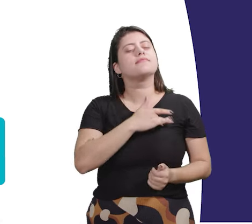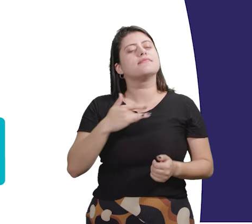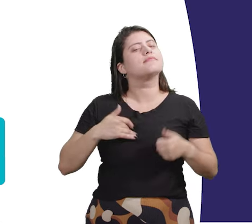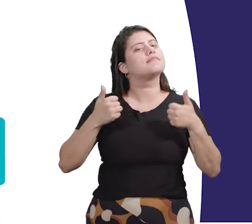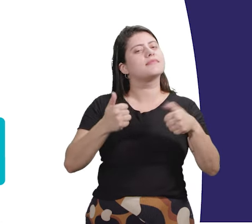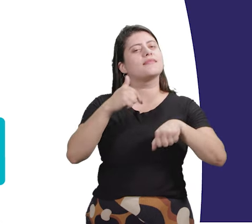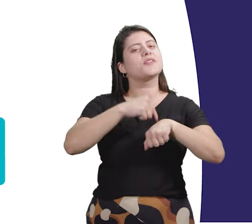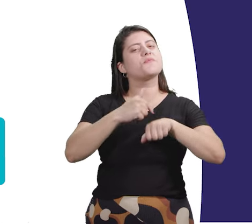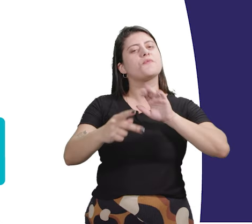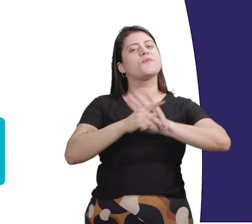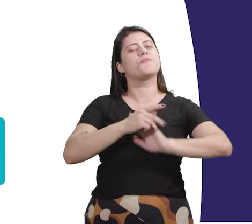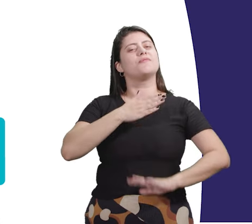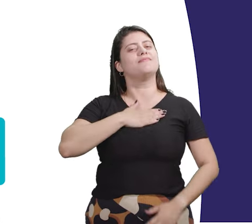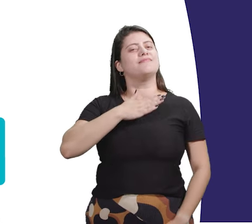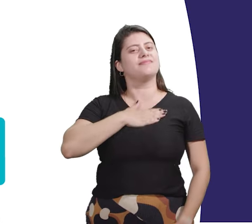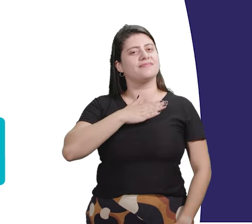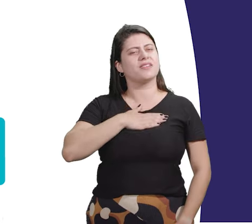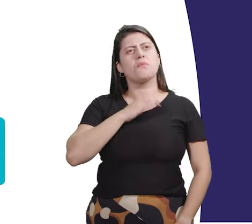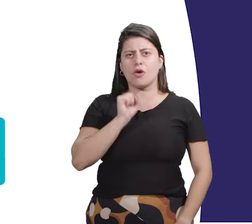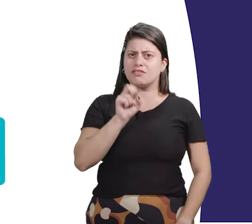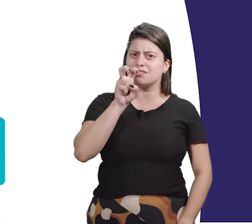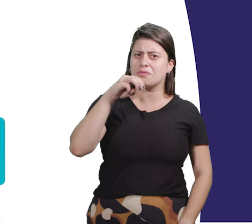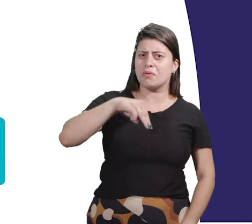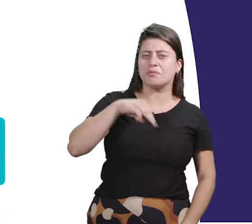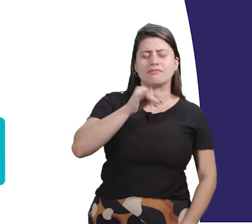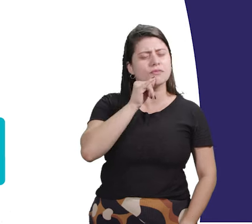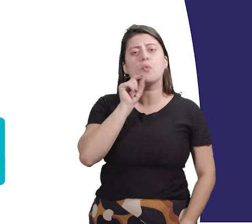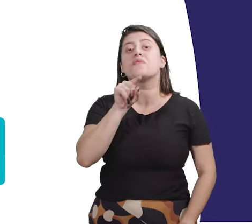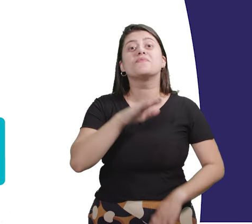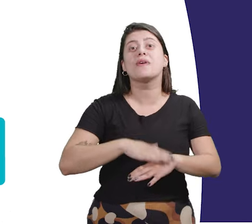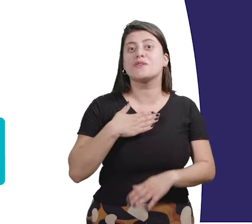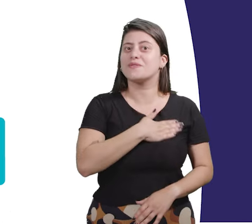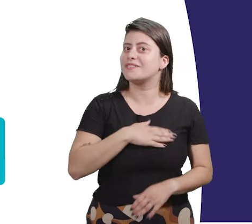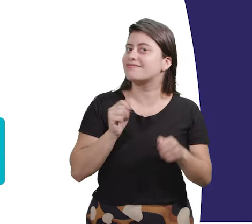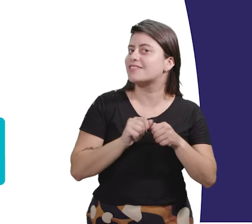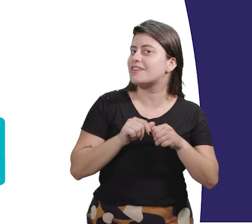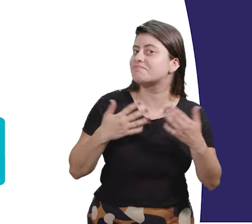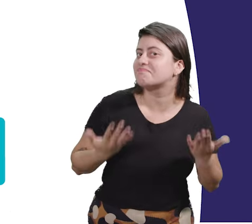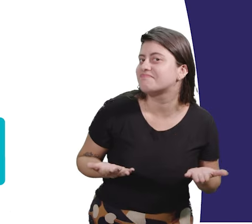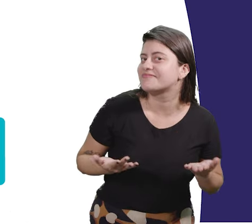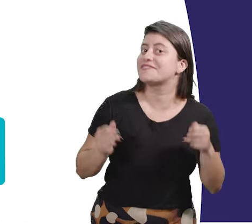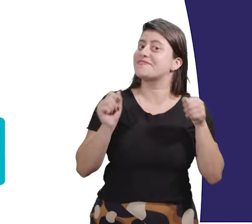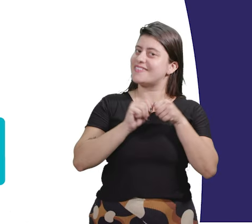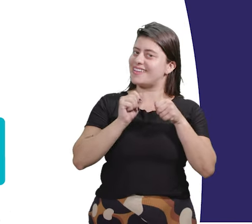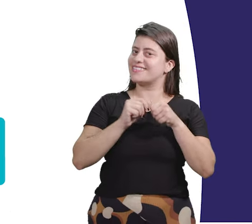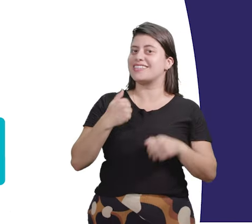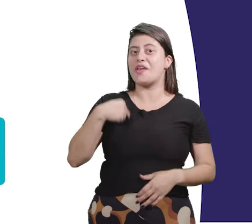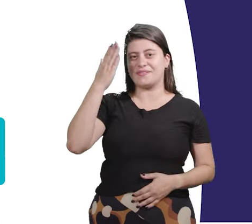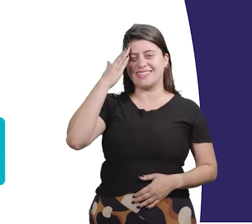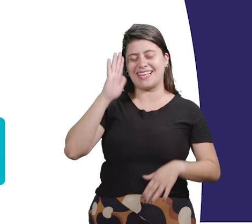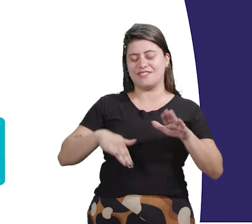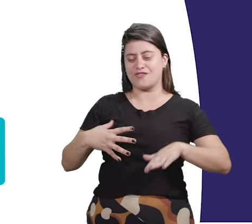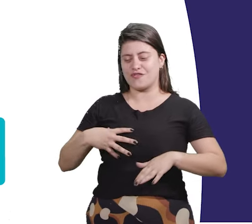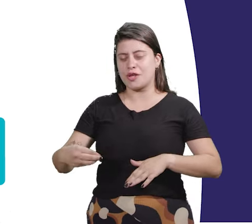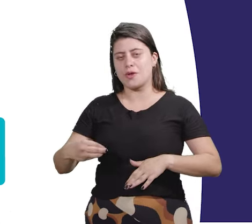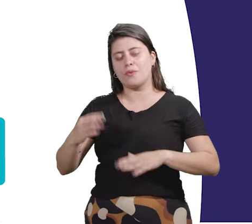alimentação saudável, um tempo para você, que seja de 5 minutos. O que você mais gosta de fazer? Eu sei, mesmo depois